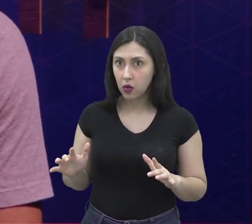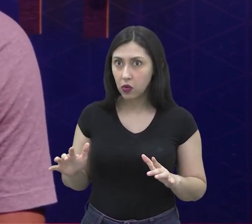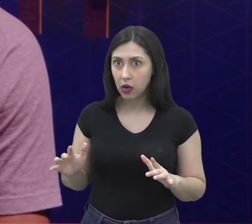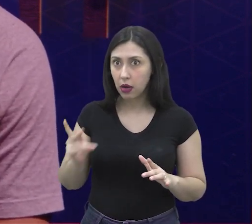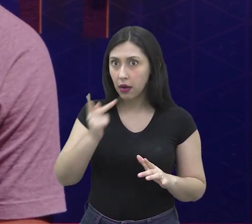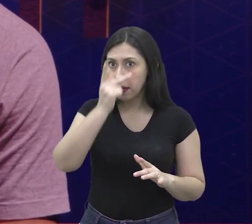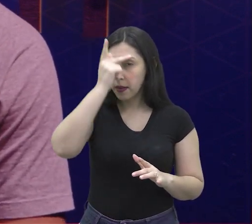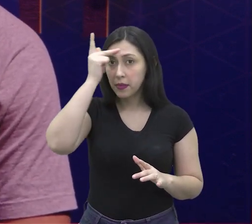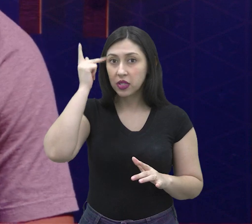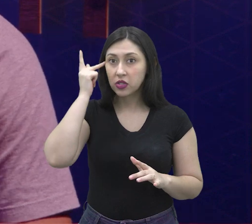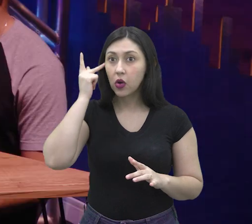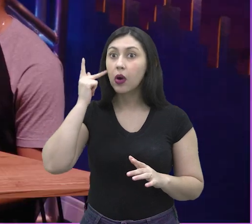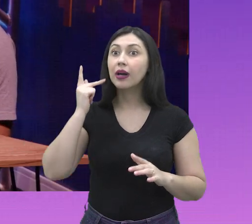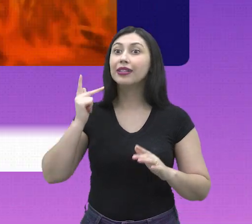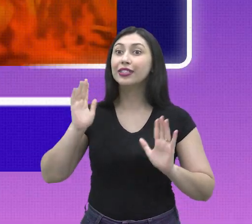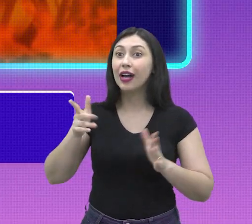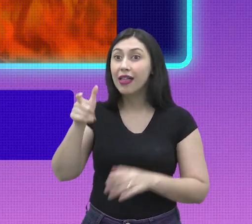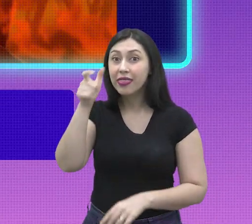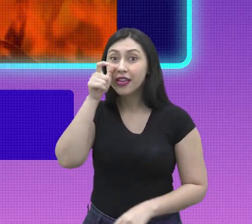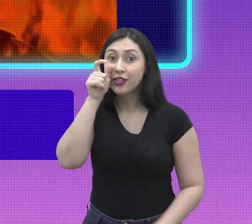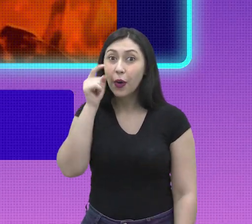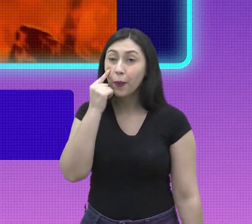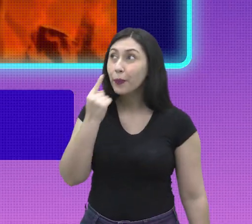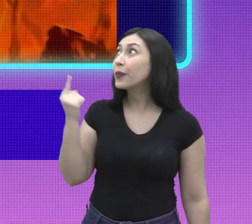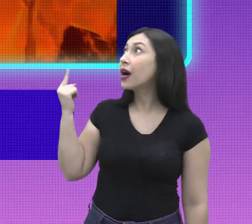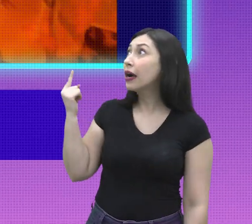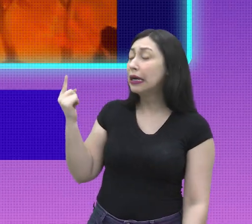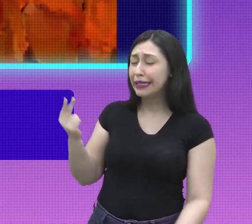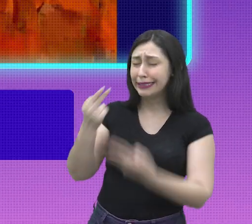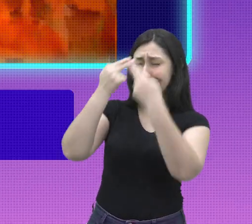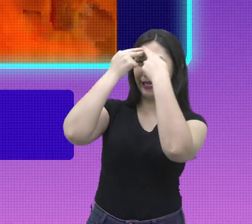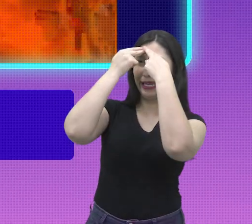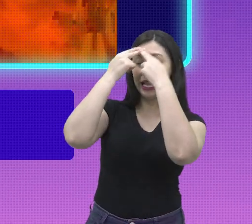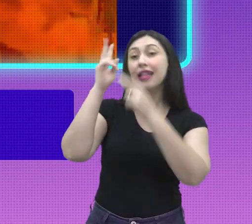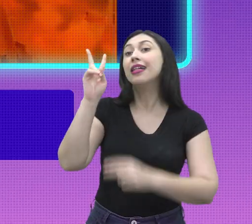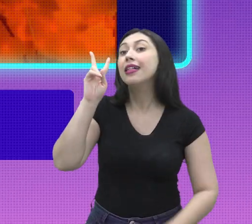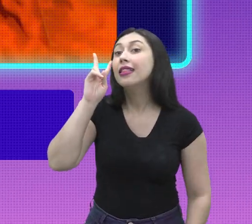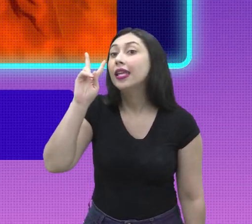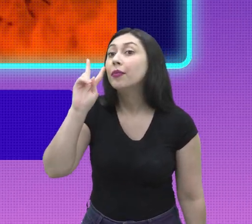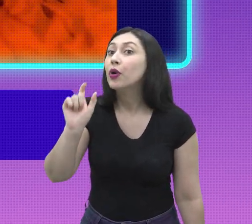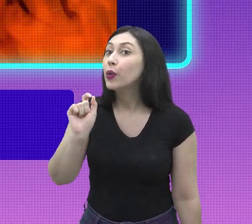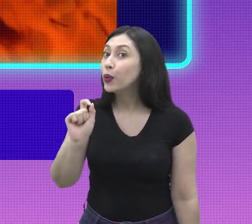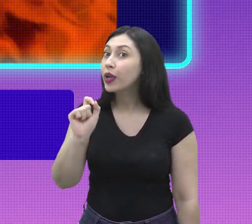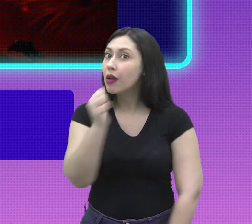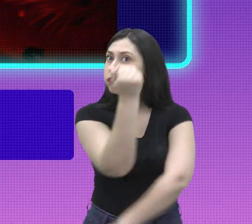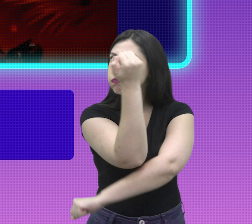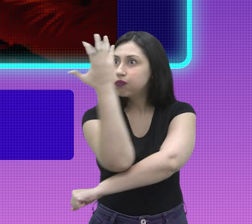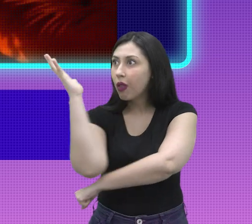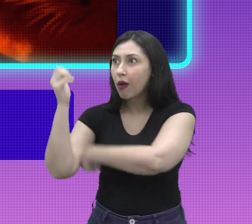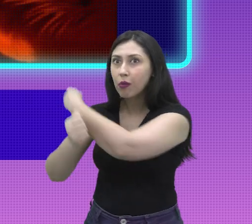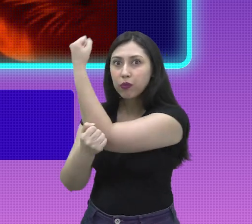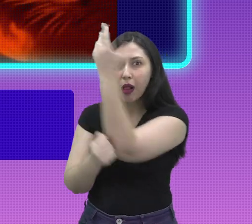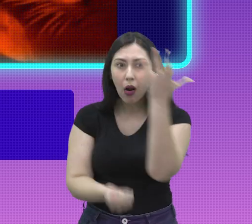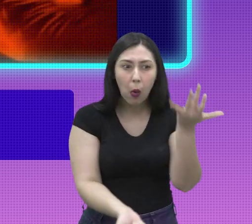foi traumatizado pelo filme Bambi, deve lembrar que tem um incêndio florestal no